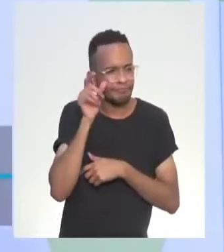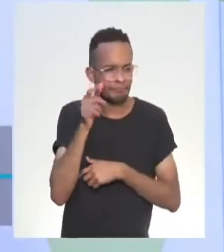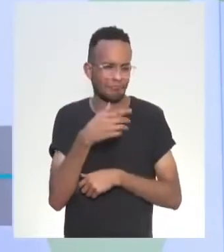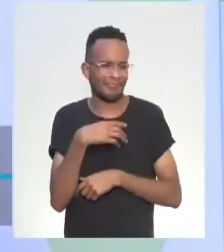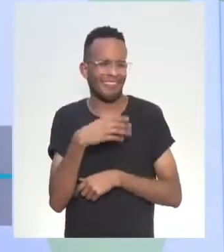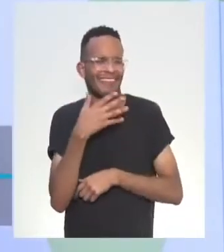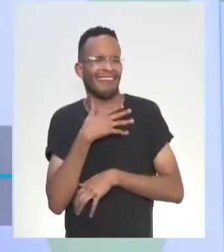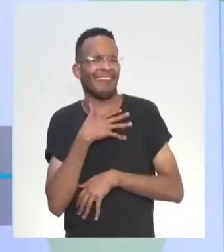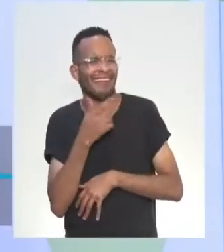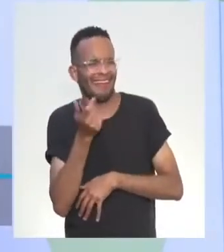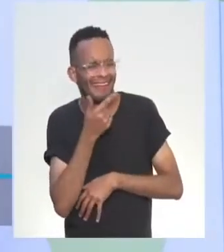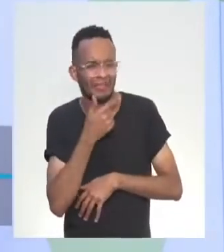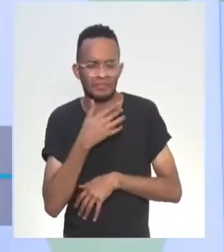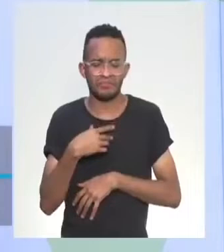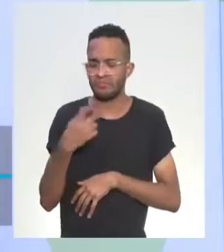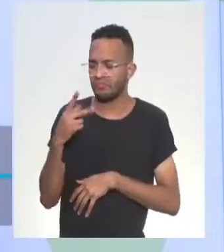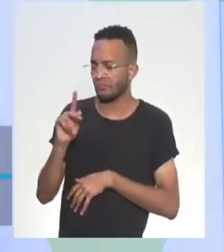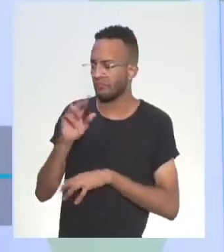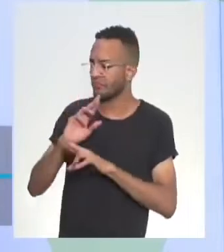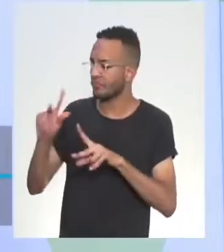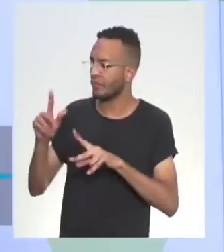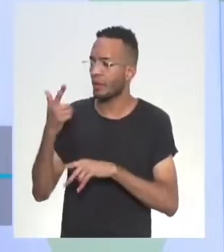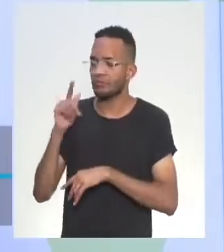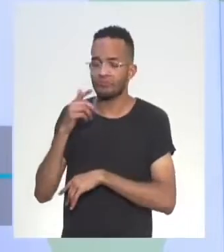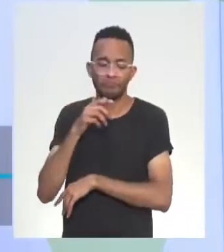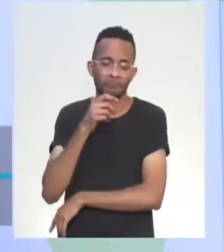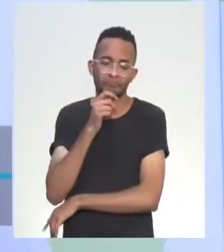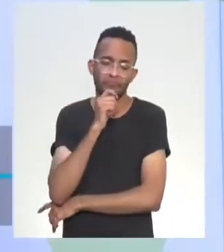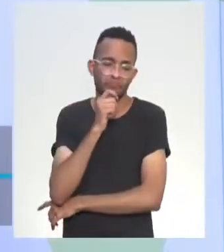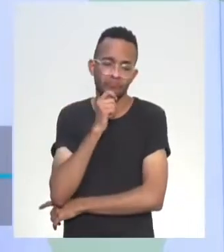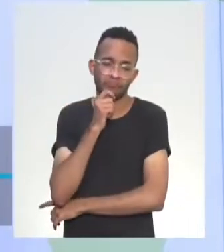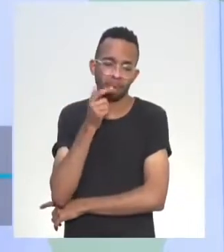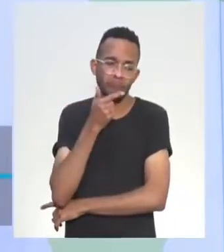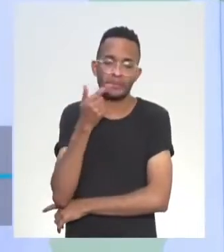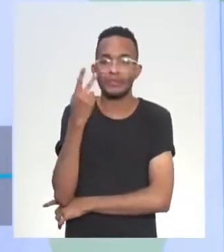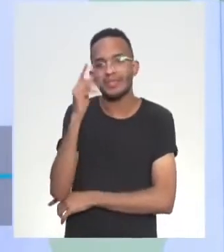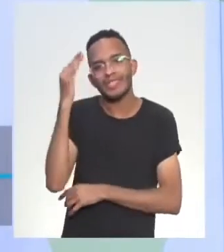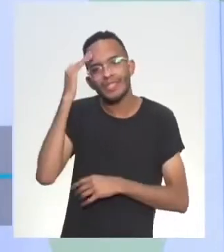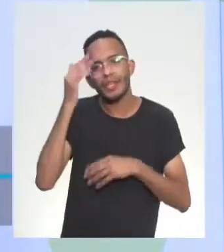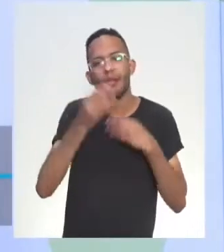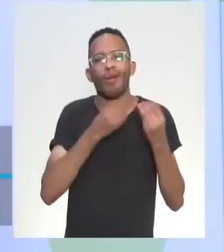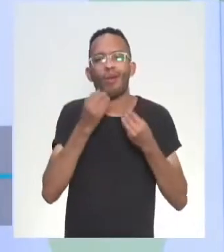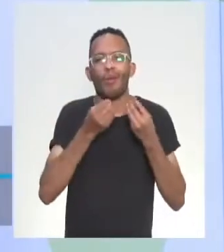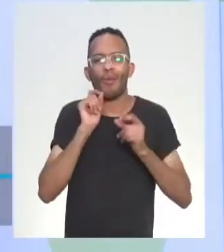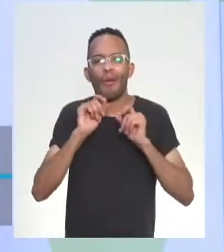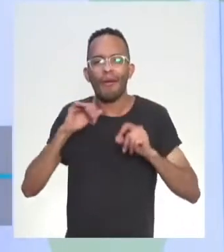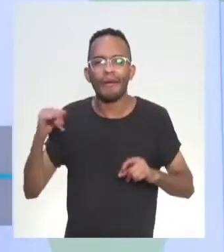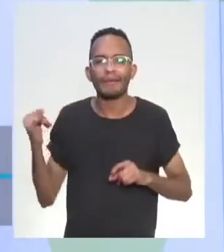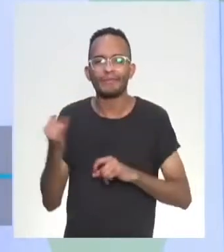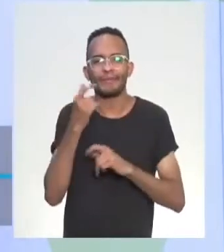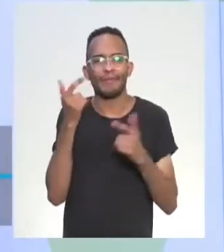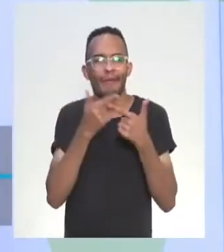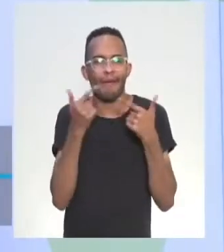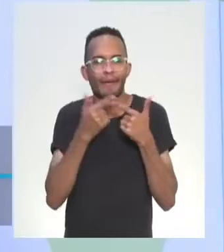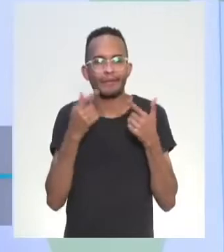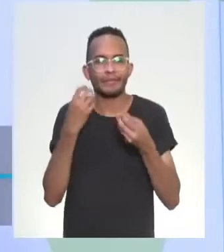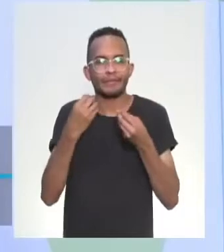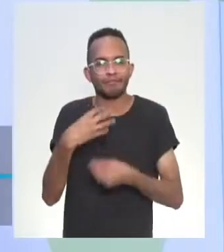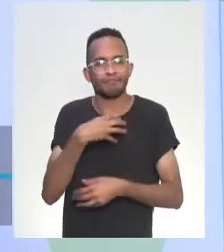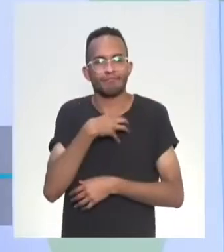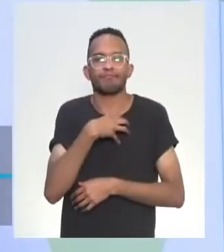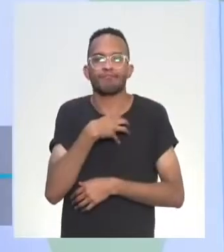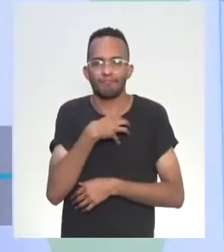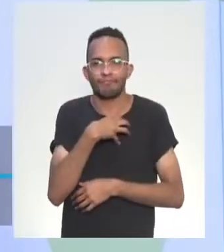você assiste e fala, não senti a menor graça. Então, tem a ver mais com o que você entende sobre o que é importante para dar risada, o que mexe com